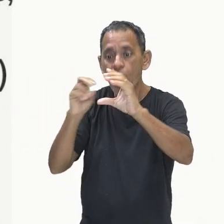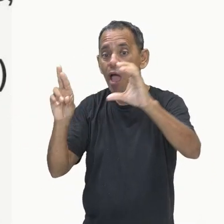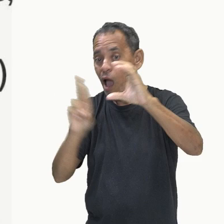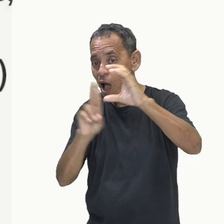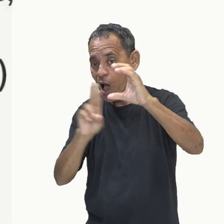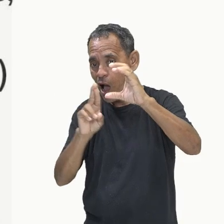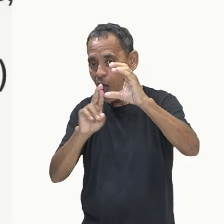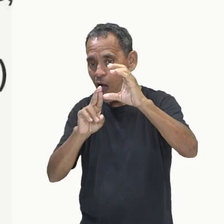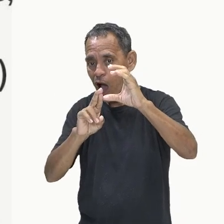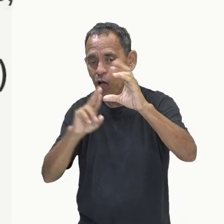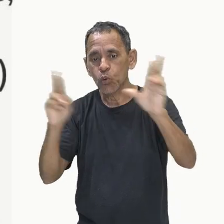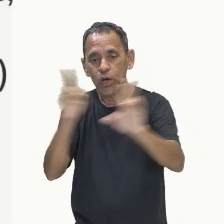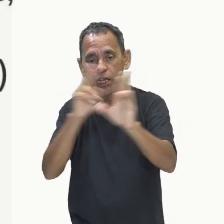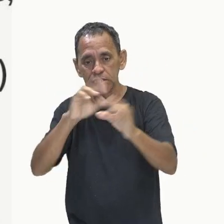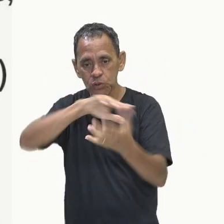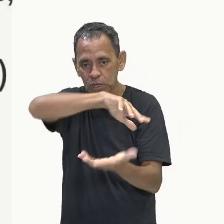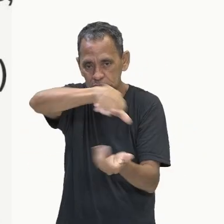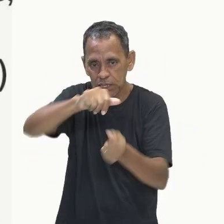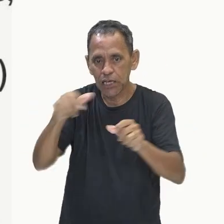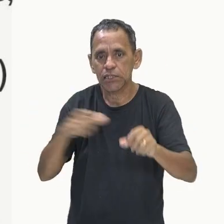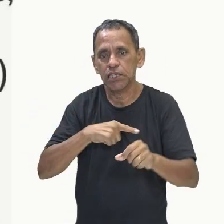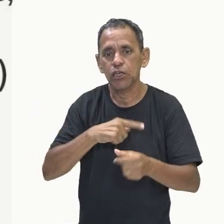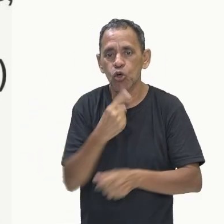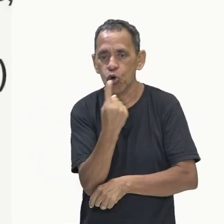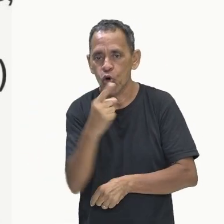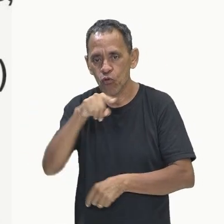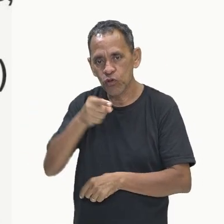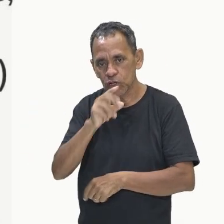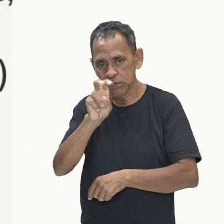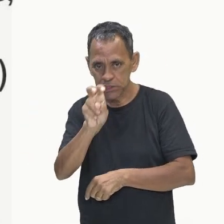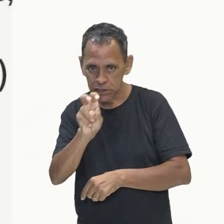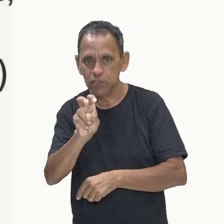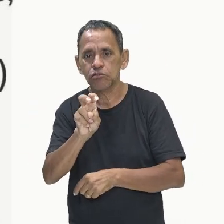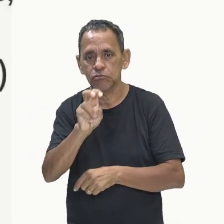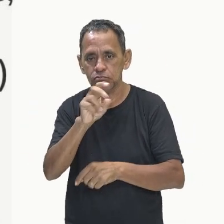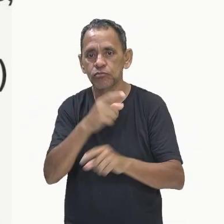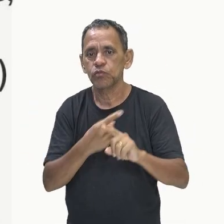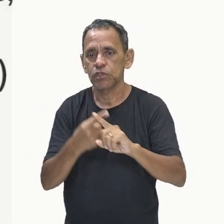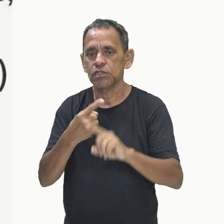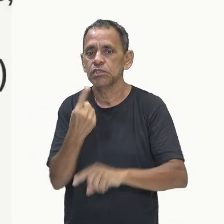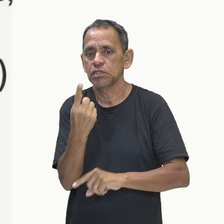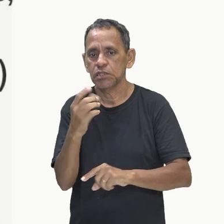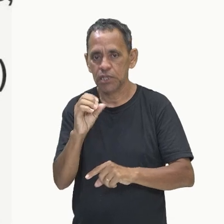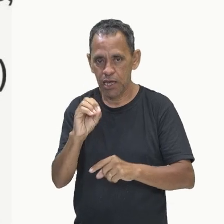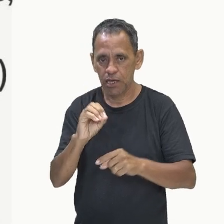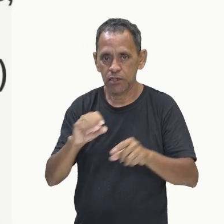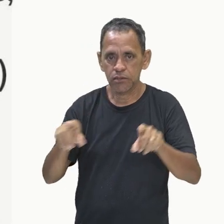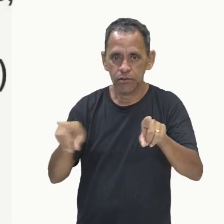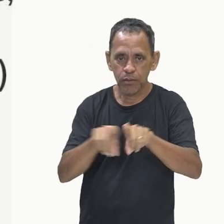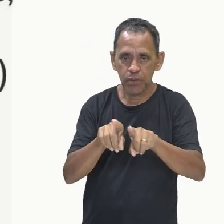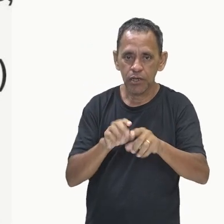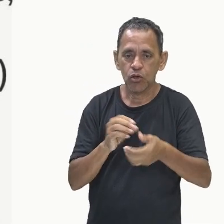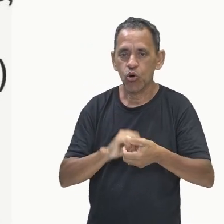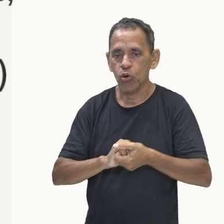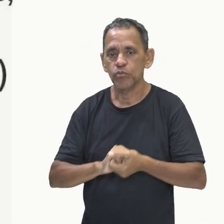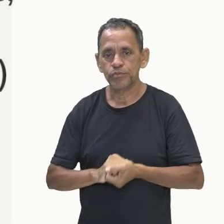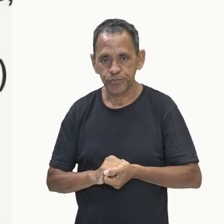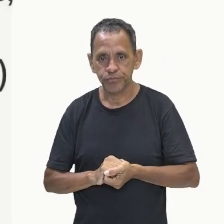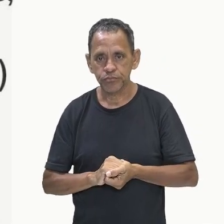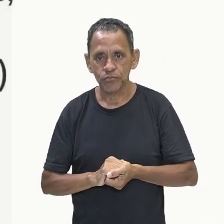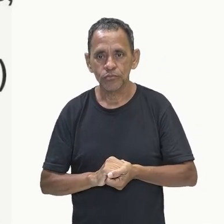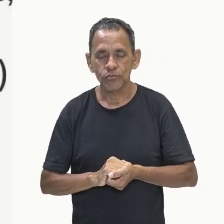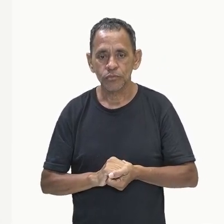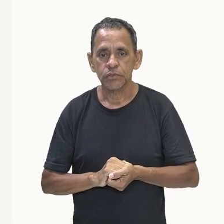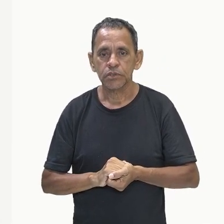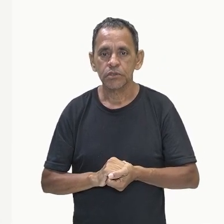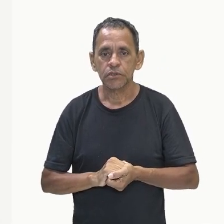terrestre mede 1,5 vezes 10 a 11, que o raio da órbita de Júpiter é equivalente a 7,5 vezes 10 a 11